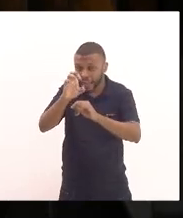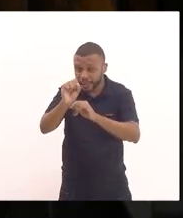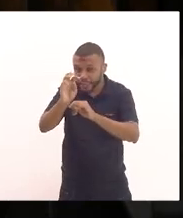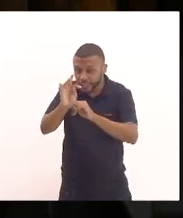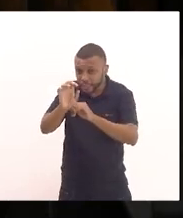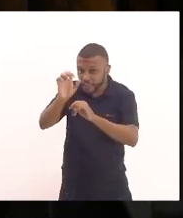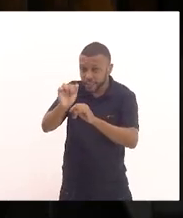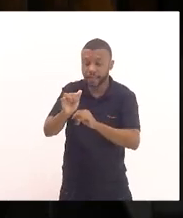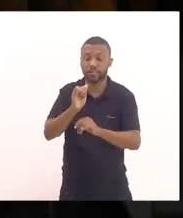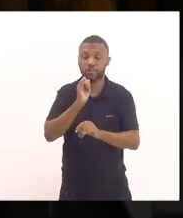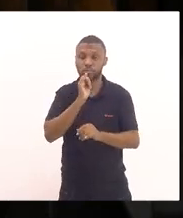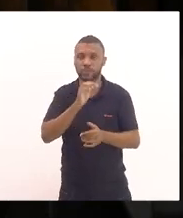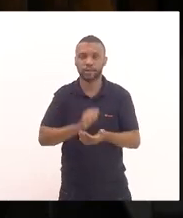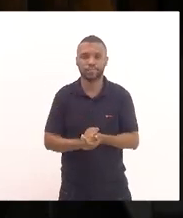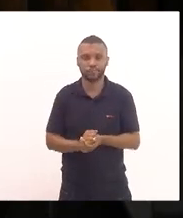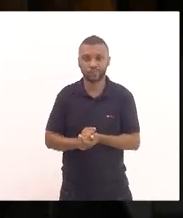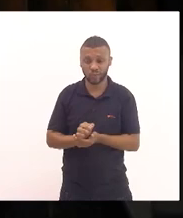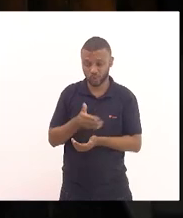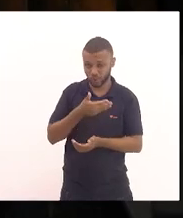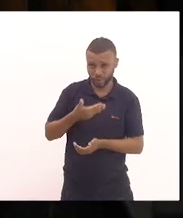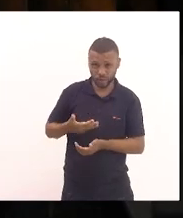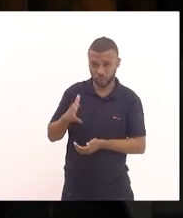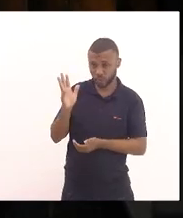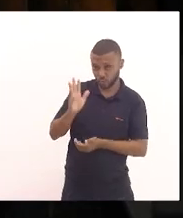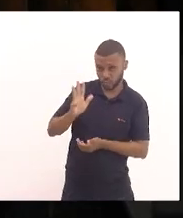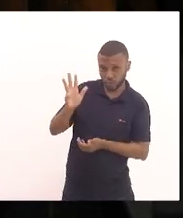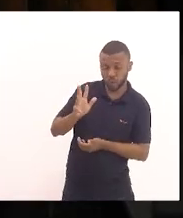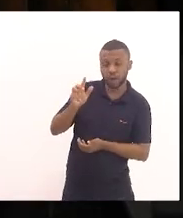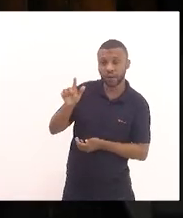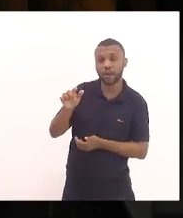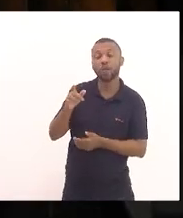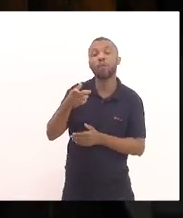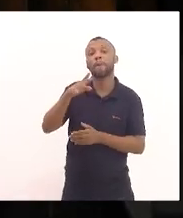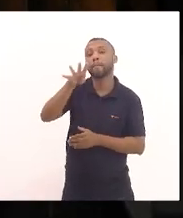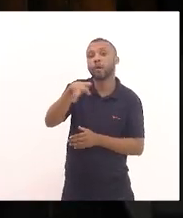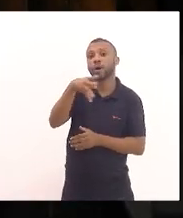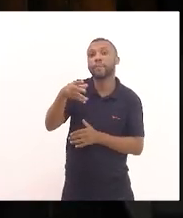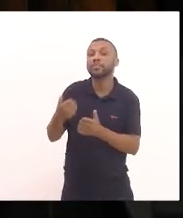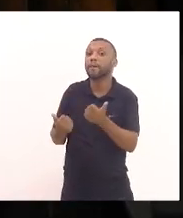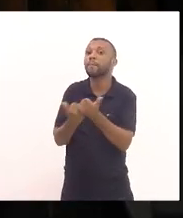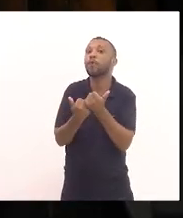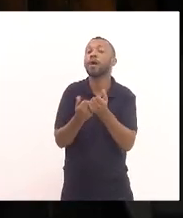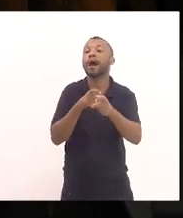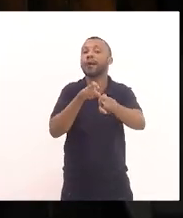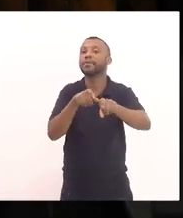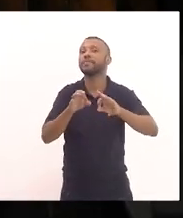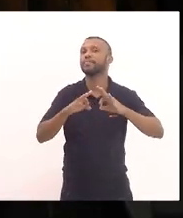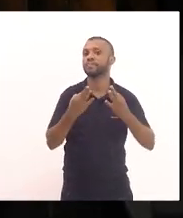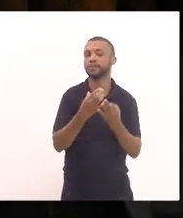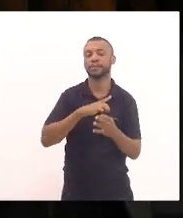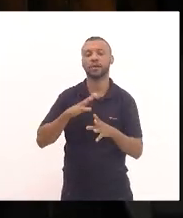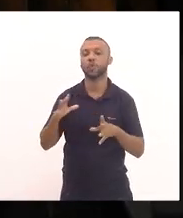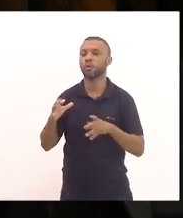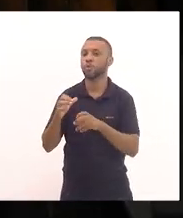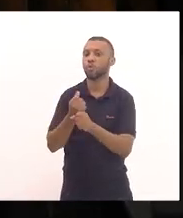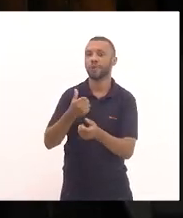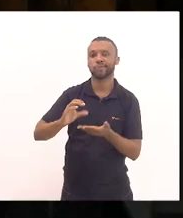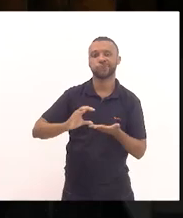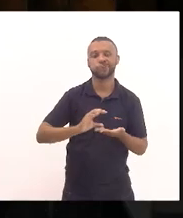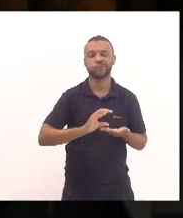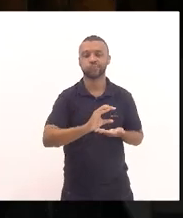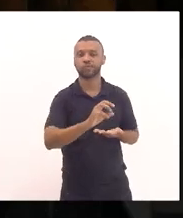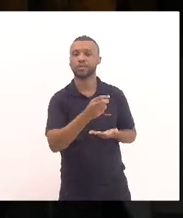No governo Lula, o PRONAF, que era o Programa de Apoio à Agricultura Familiar, chegou a ter 30 bilhões. Há um